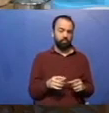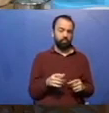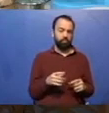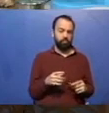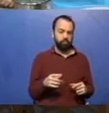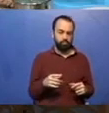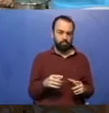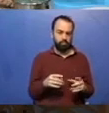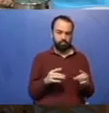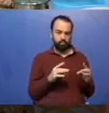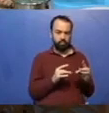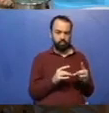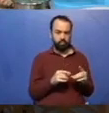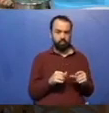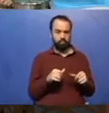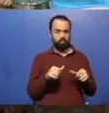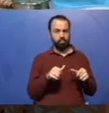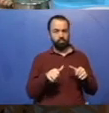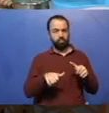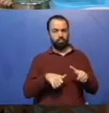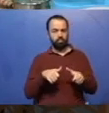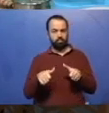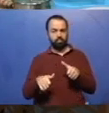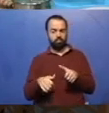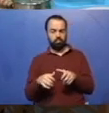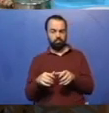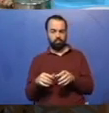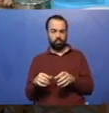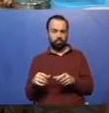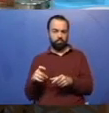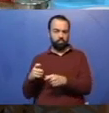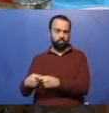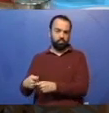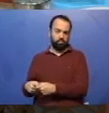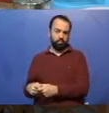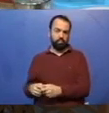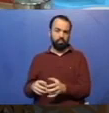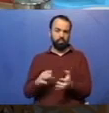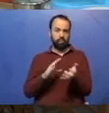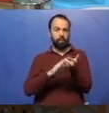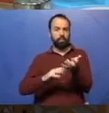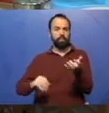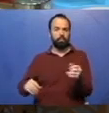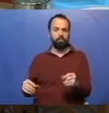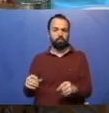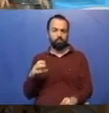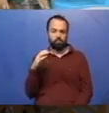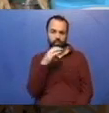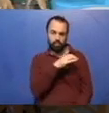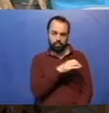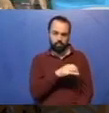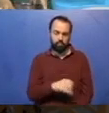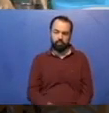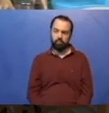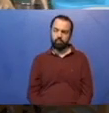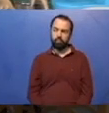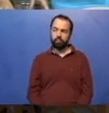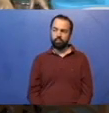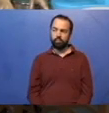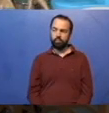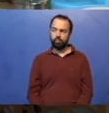calor, ela passa para o estado sólido, tá? Eu fui lá, enchi esse pote de